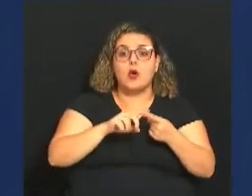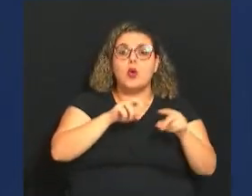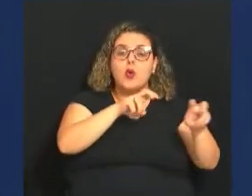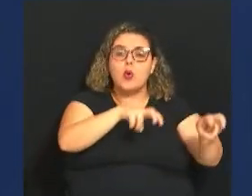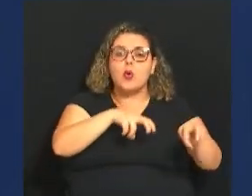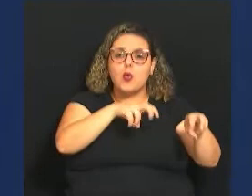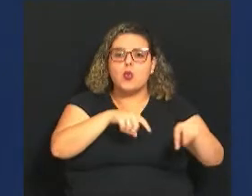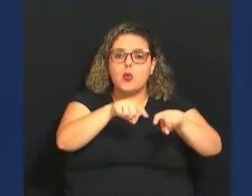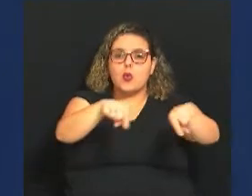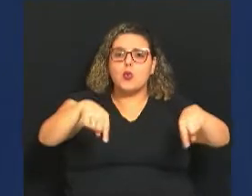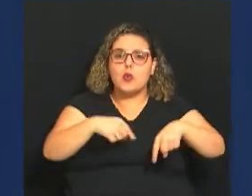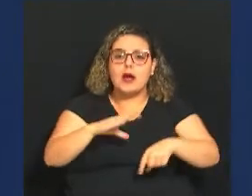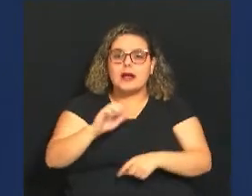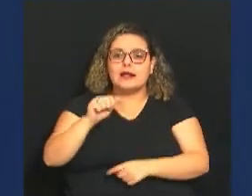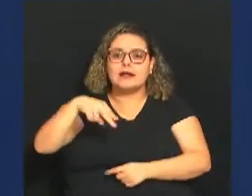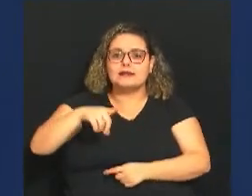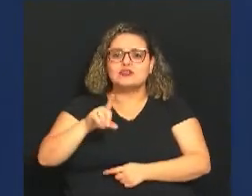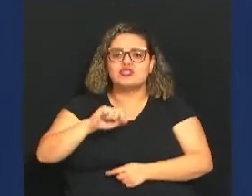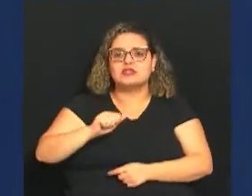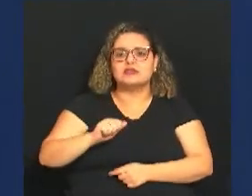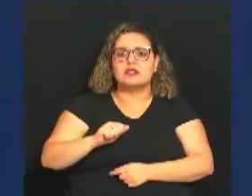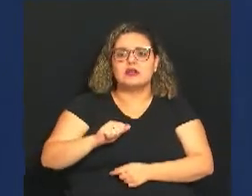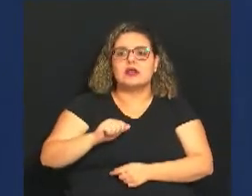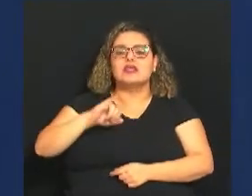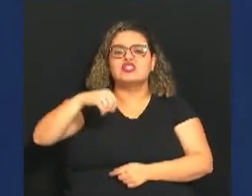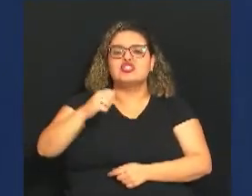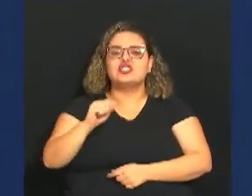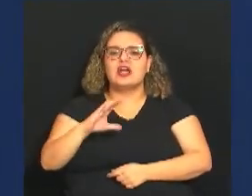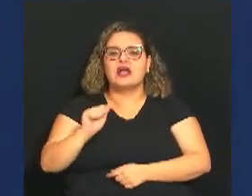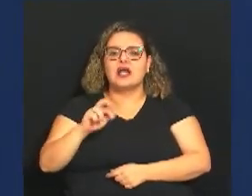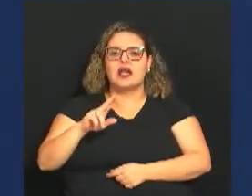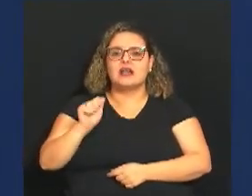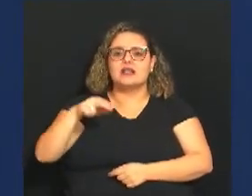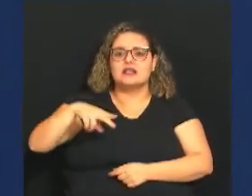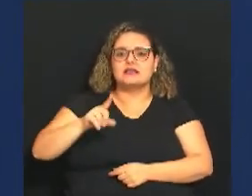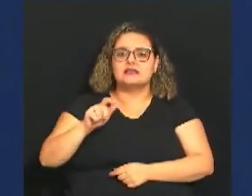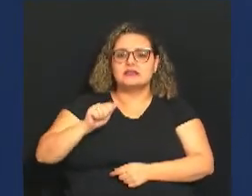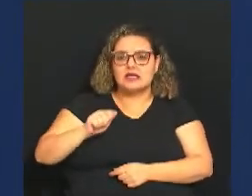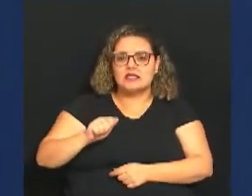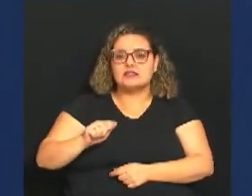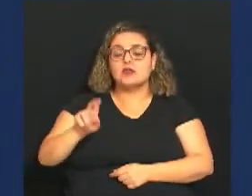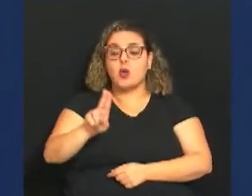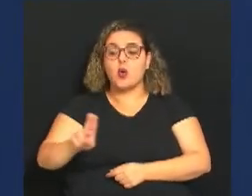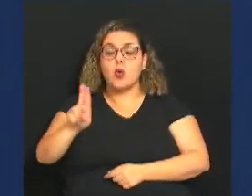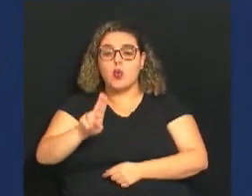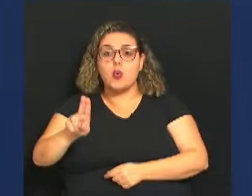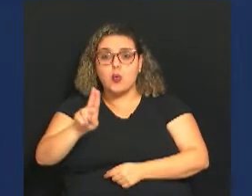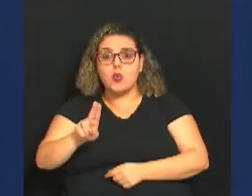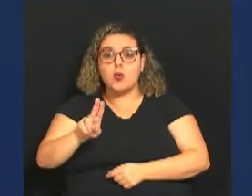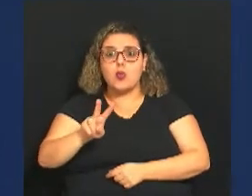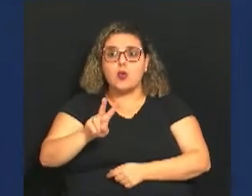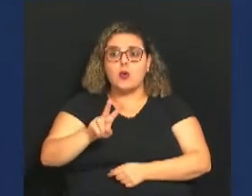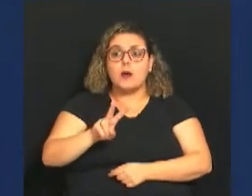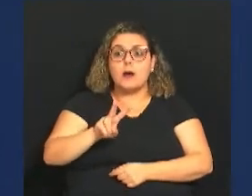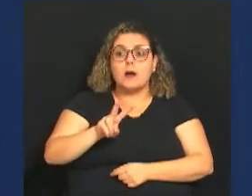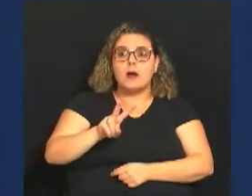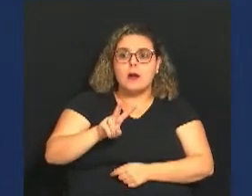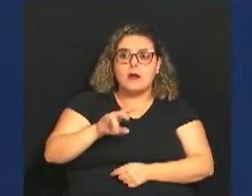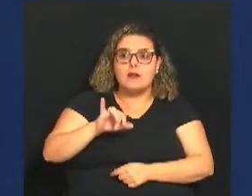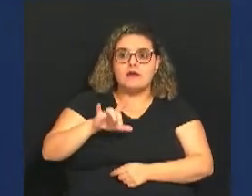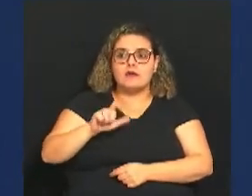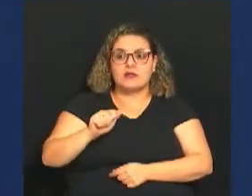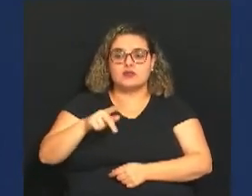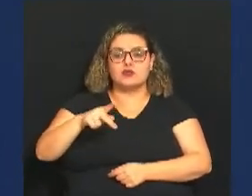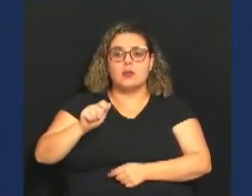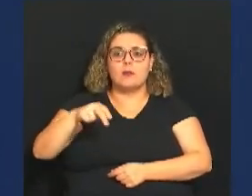Fazenda Santa Cândida, Parque dos Jacarandás, Parque das Universidades, Vila dos Plátanos,